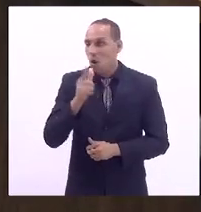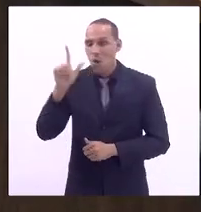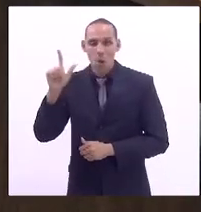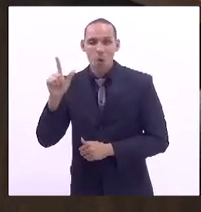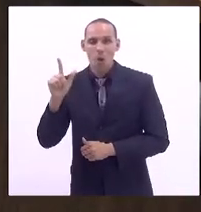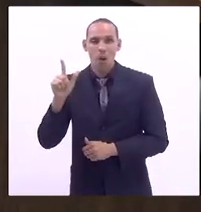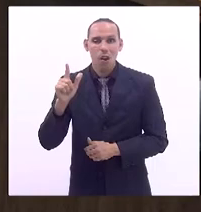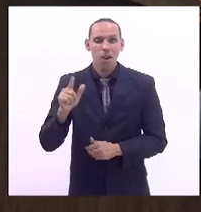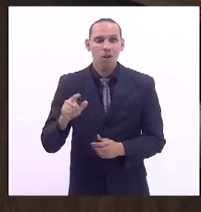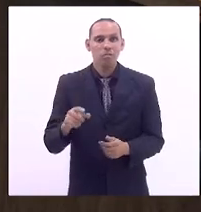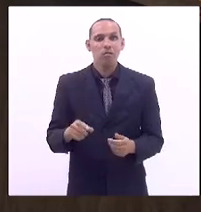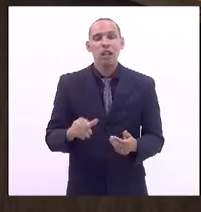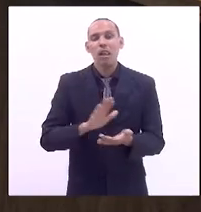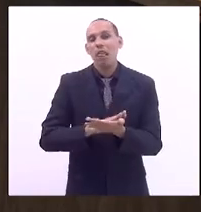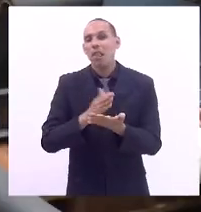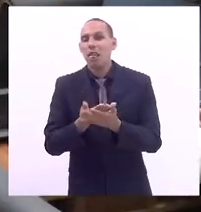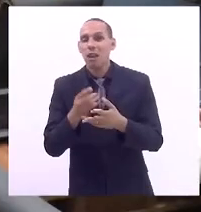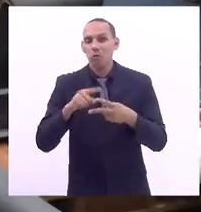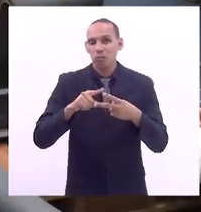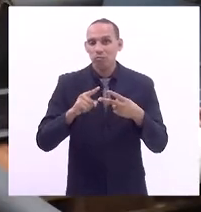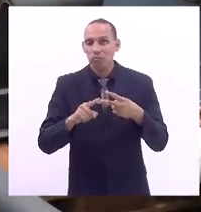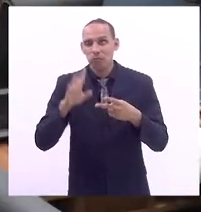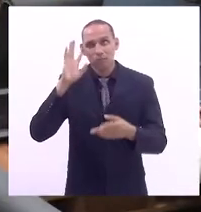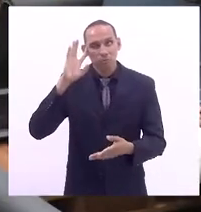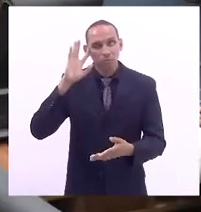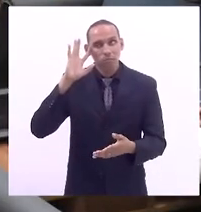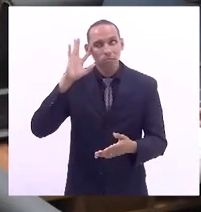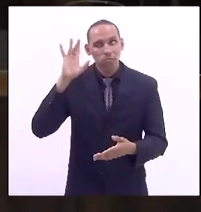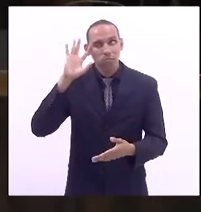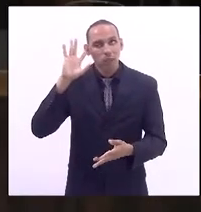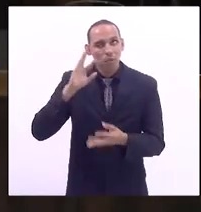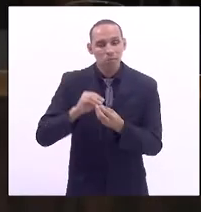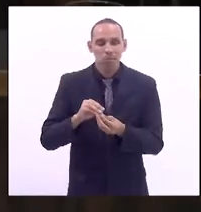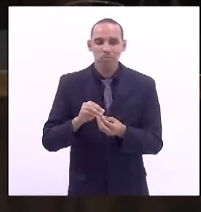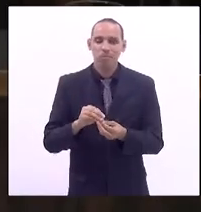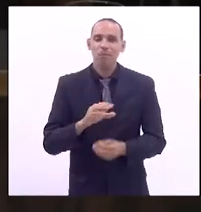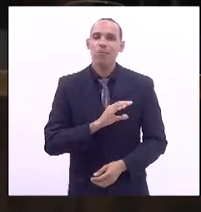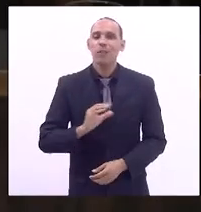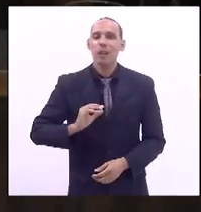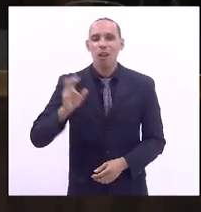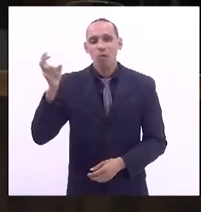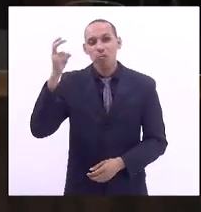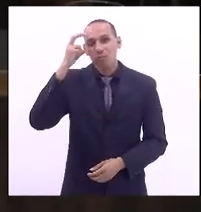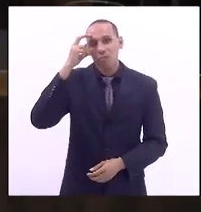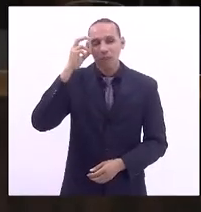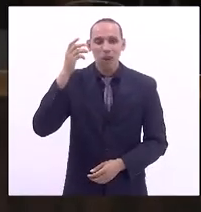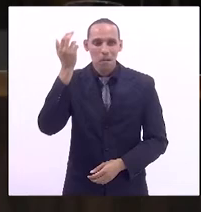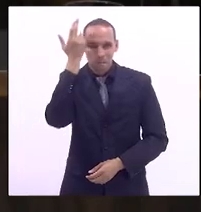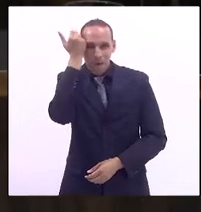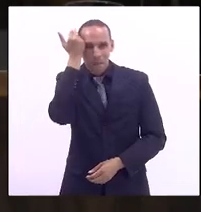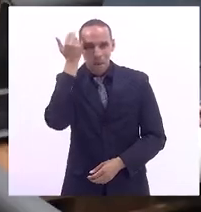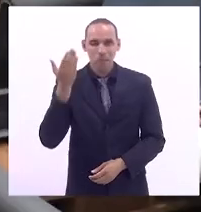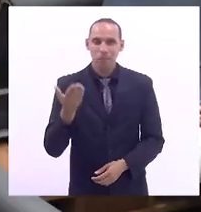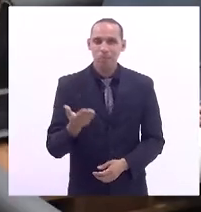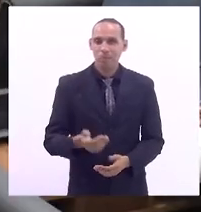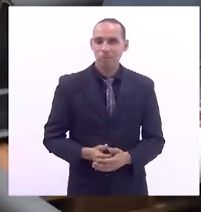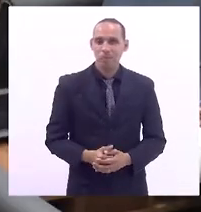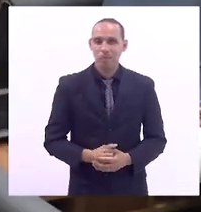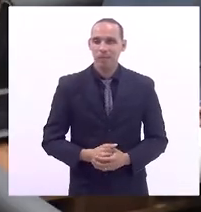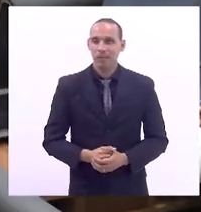cortejar as duas interpretações ok e da comissão de Cultura Deputado Eliomar Coelho